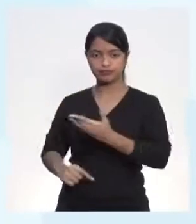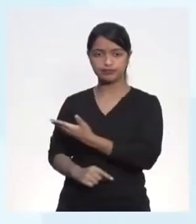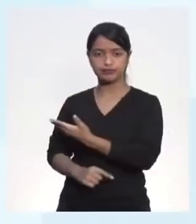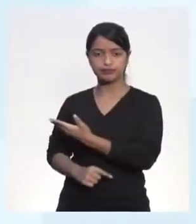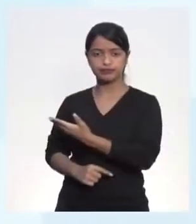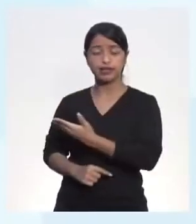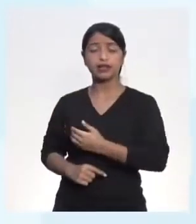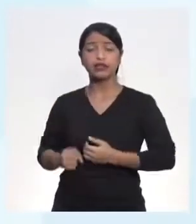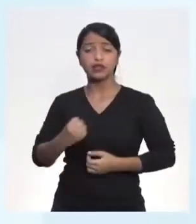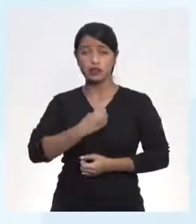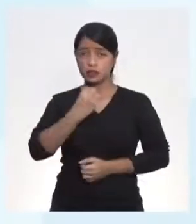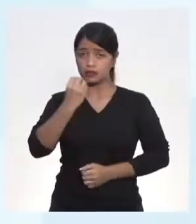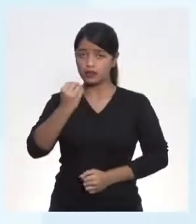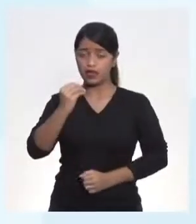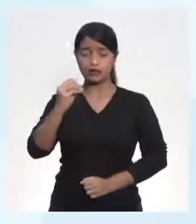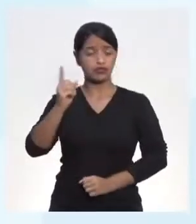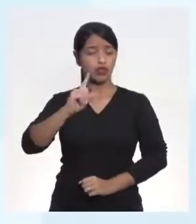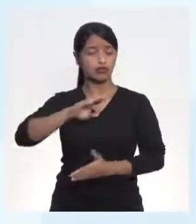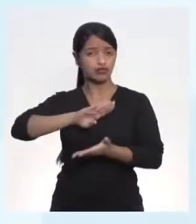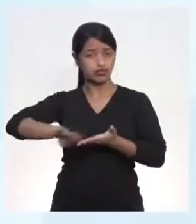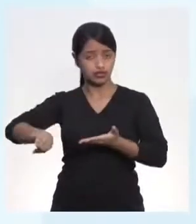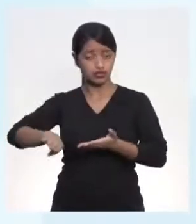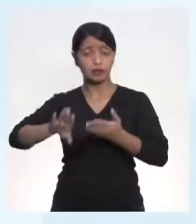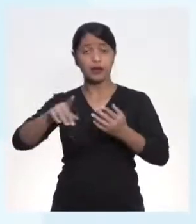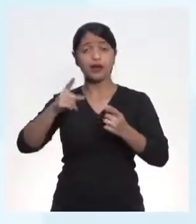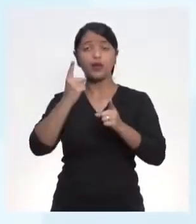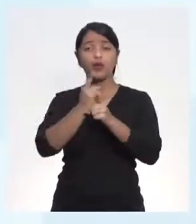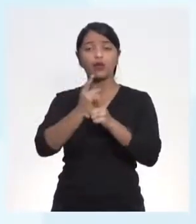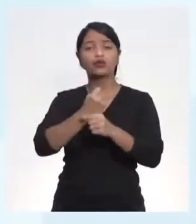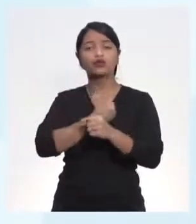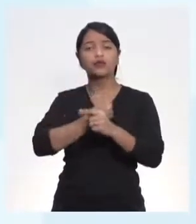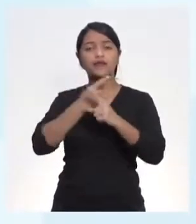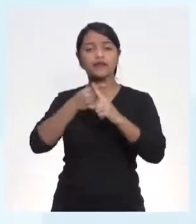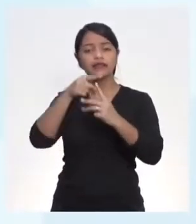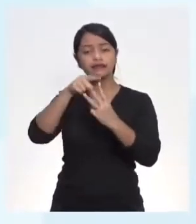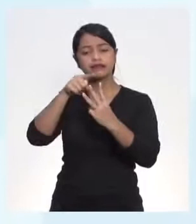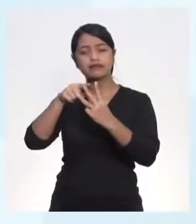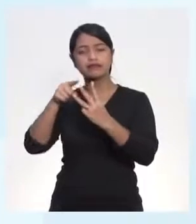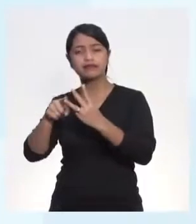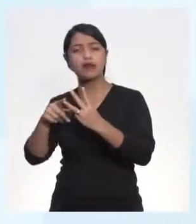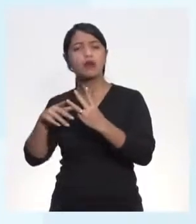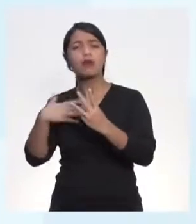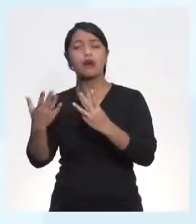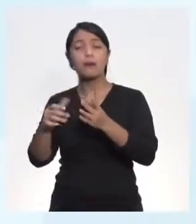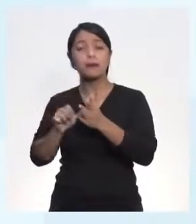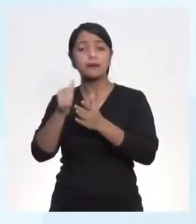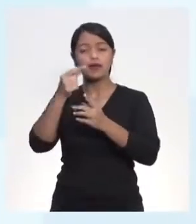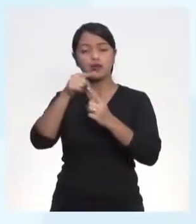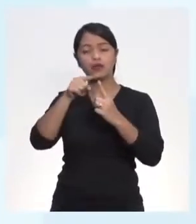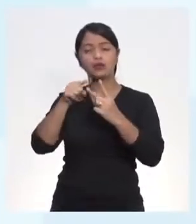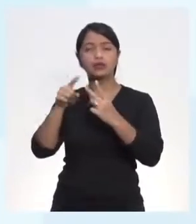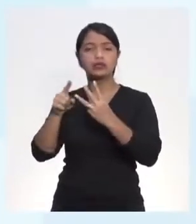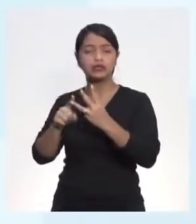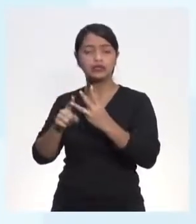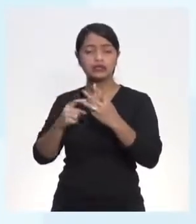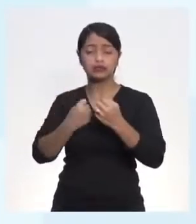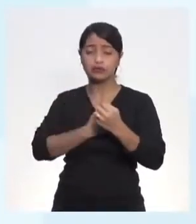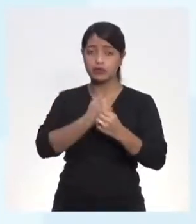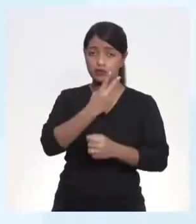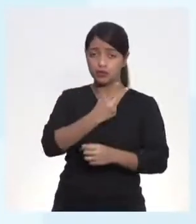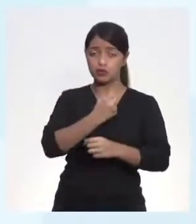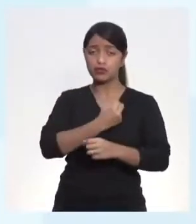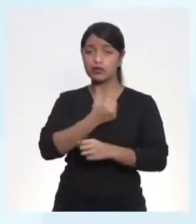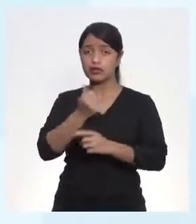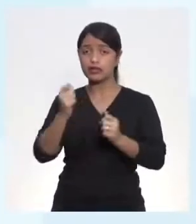primeiros múltiplos entre 2 e 6. Então, eu quero no chat lá os primeiros 3 múltiplos entre 2 e